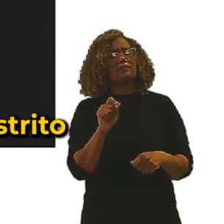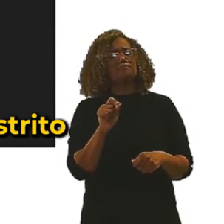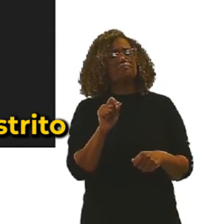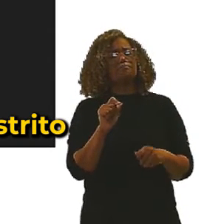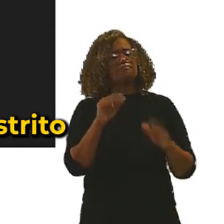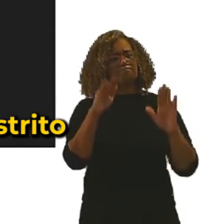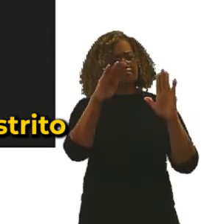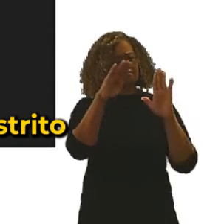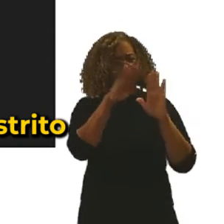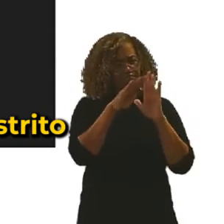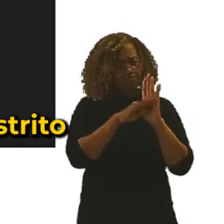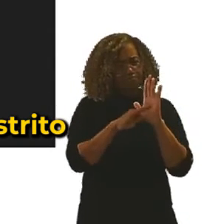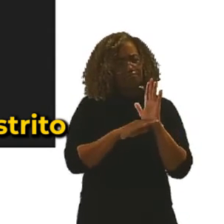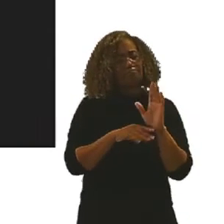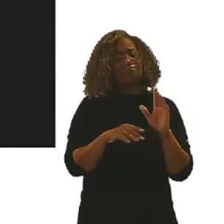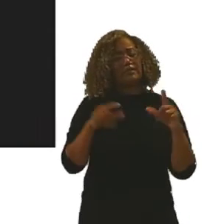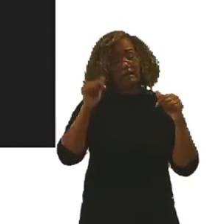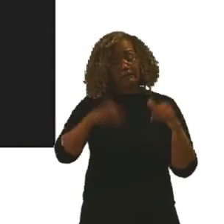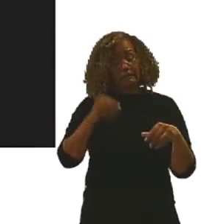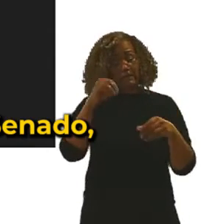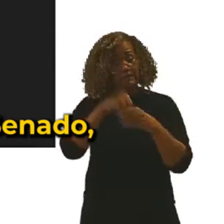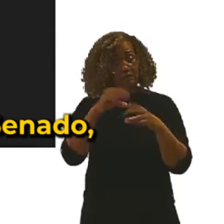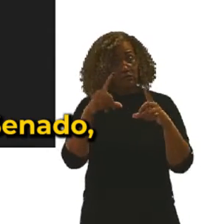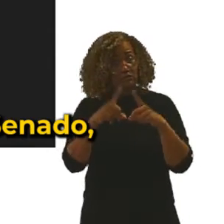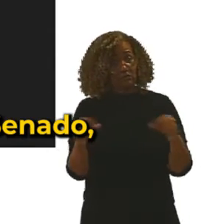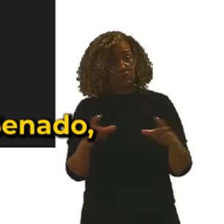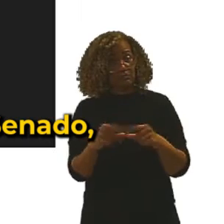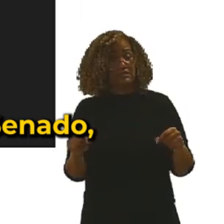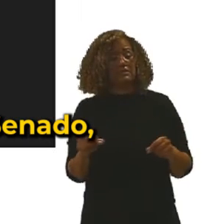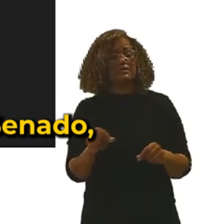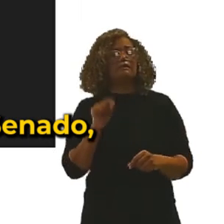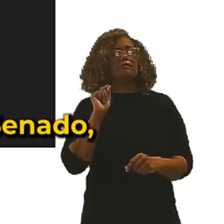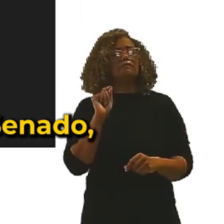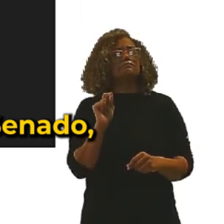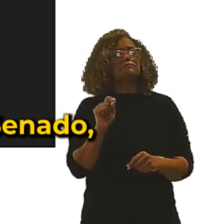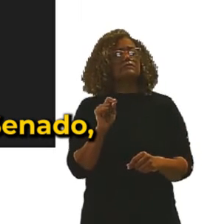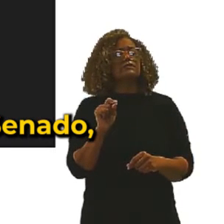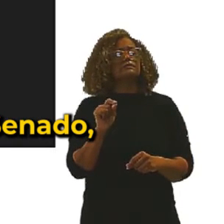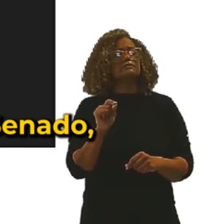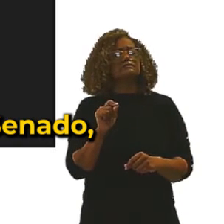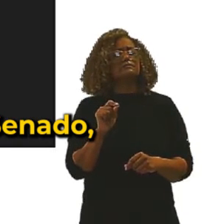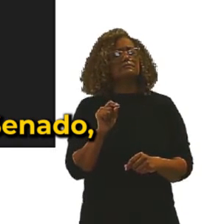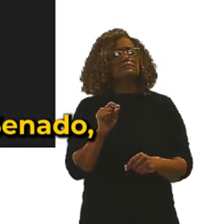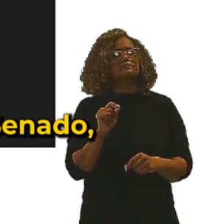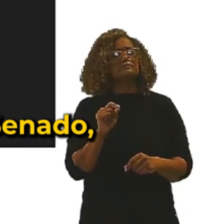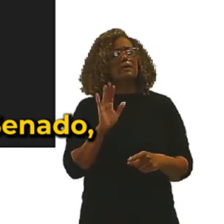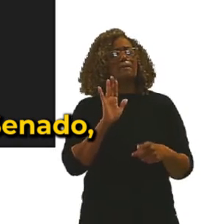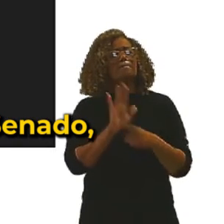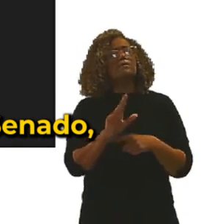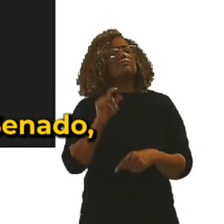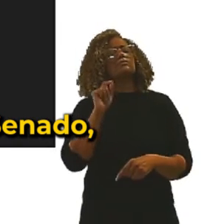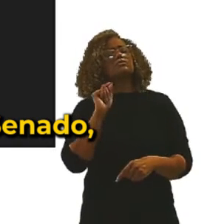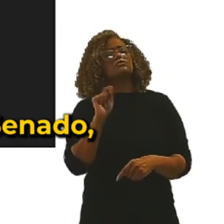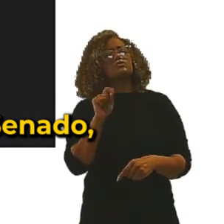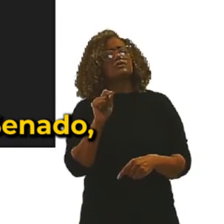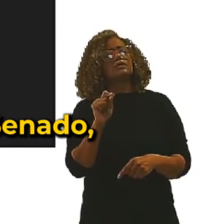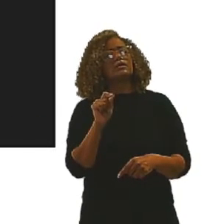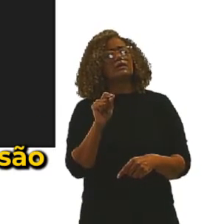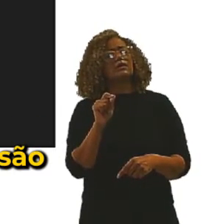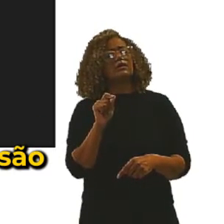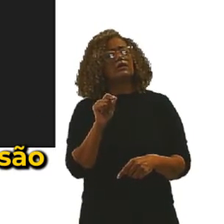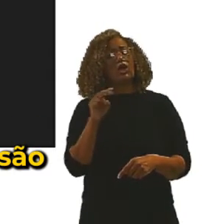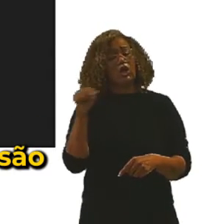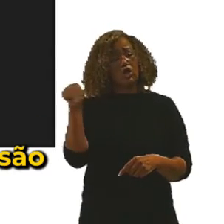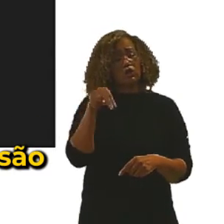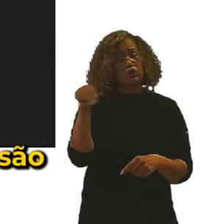Distrito Federal, dos feminicídios no Distrito Federal, em especial. Também é mostrada no Data Senado, né, publicado agora em novembro,